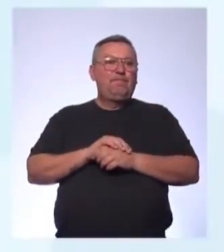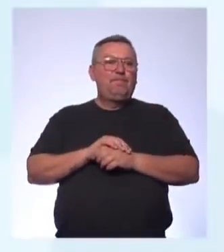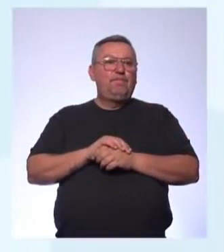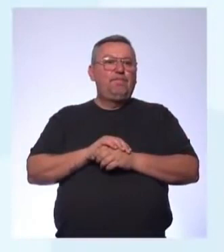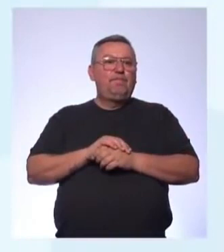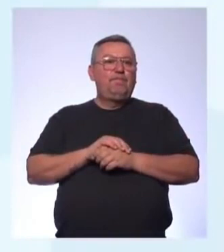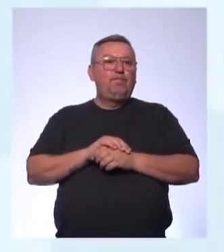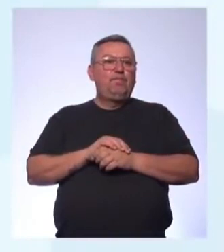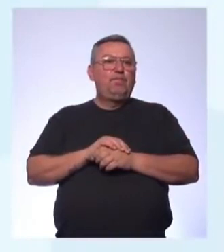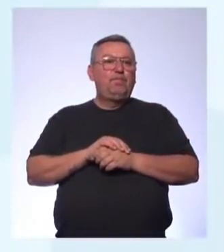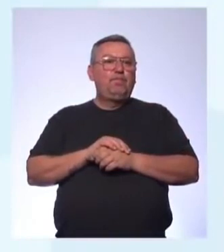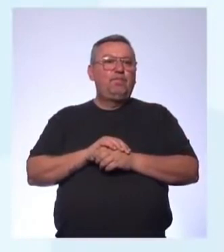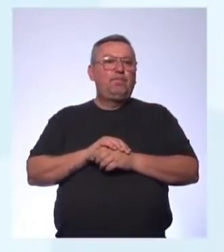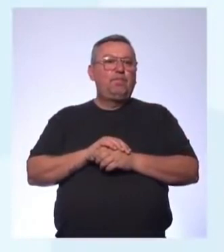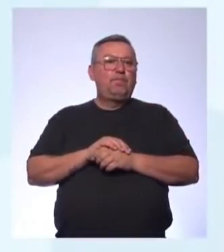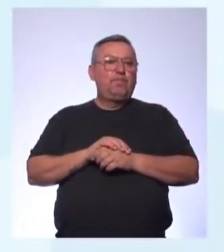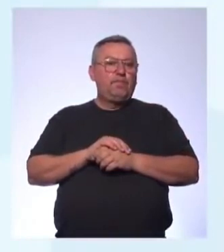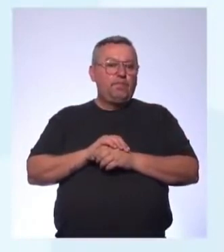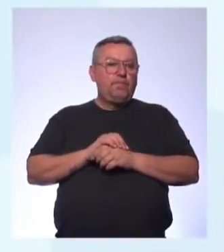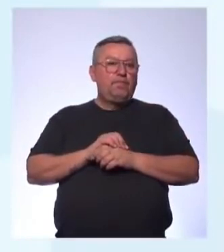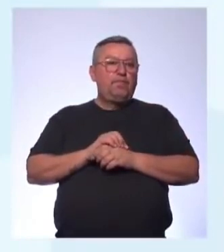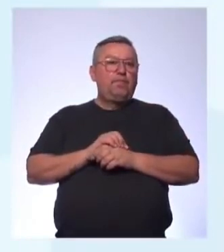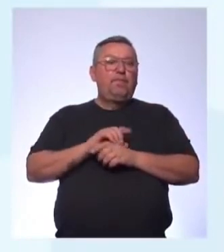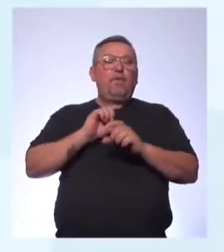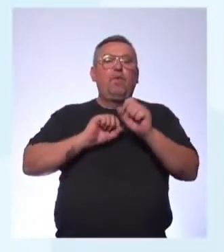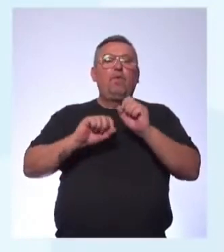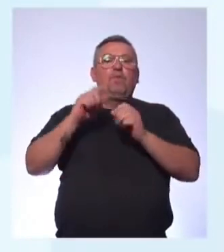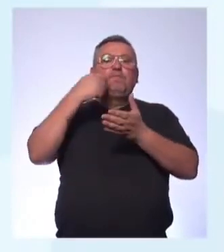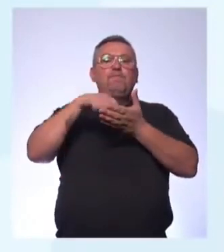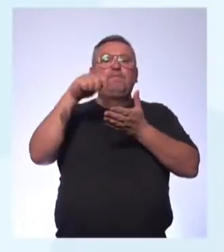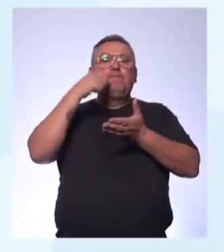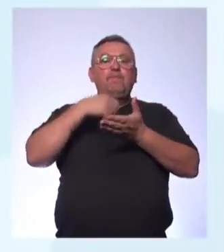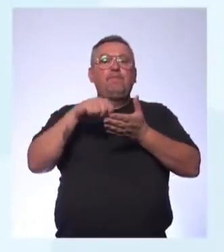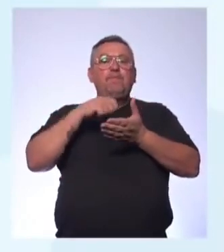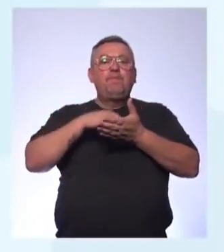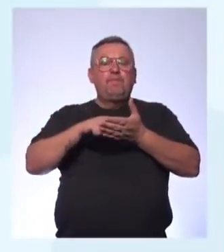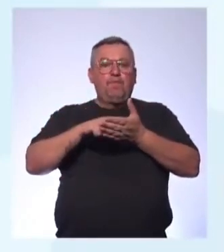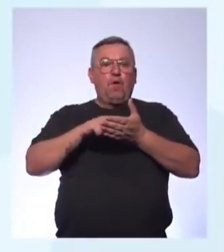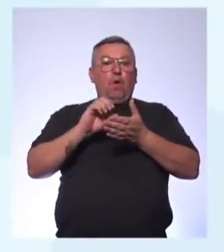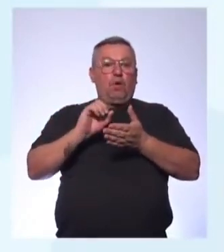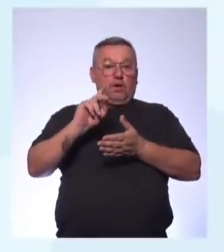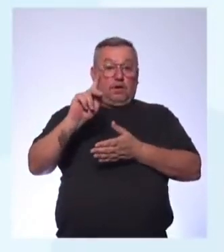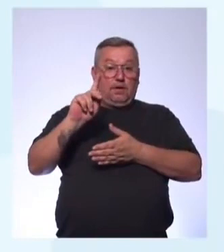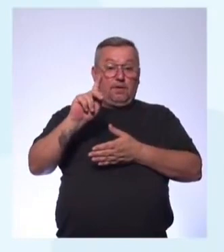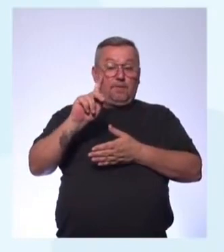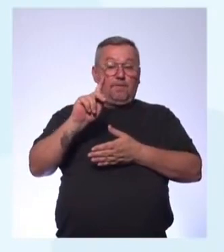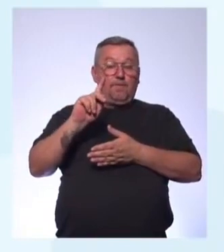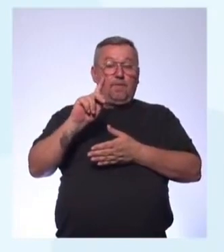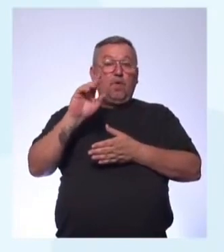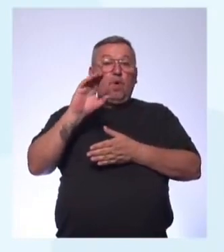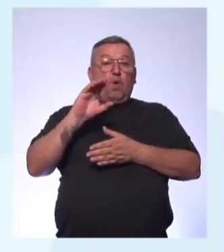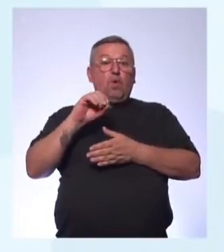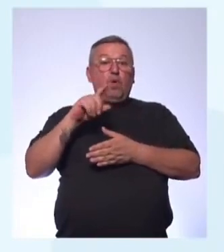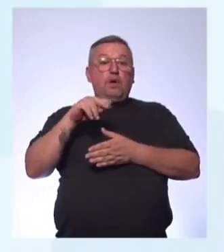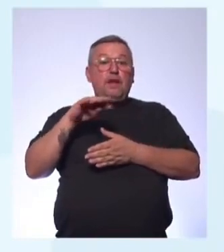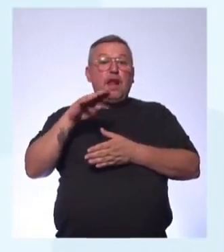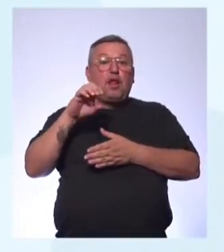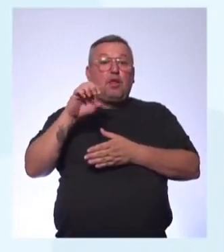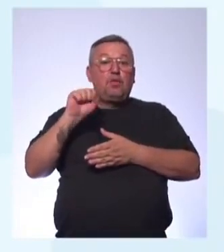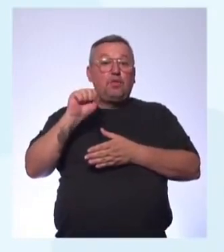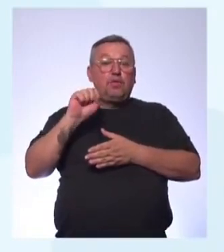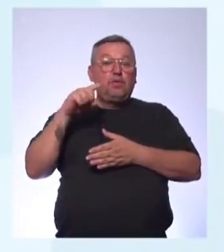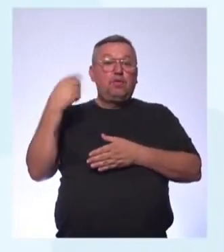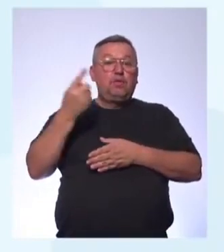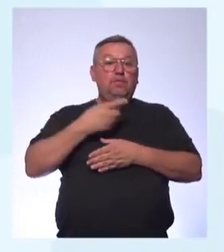Mais um. Ele está pedindo, write the cognate words in the chat. Escreva os cognatos no texto. Então, nós